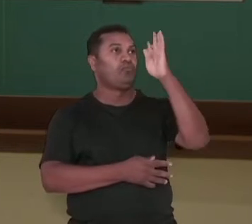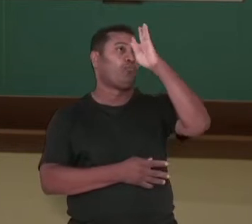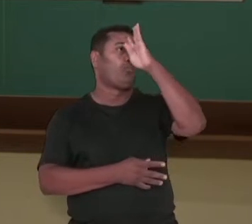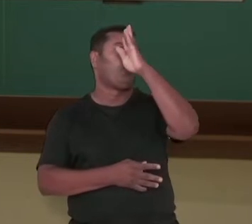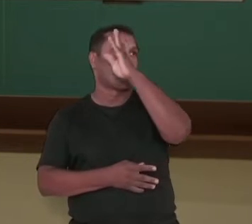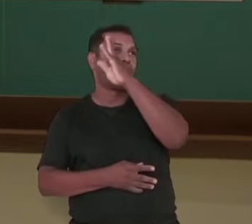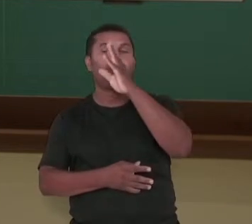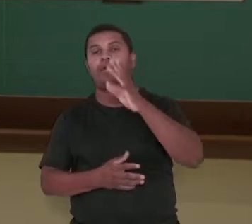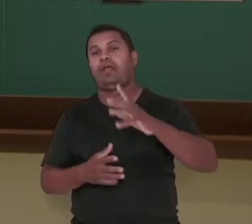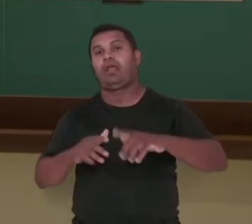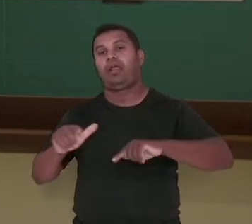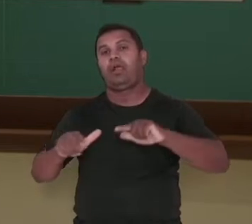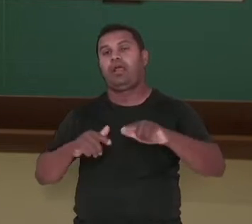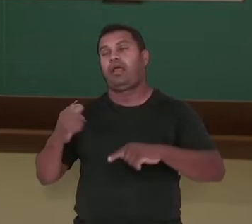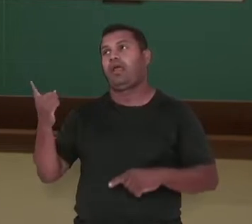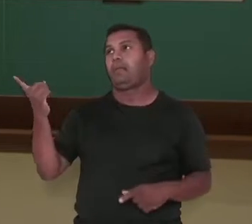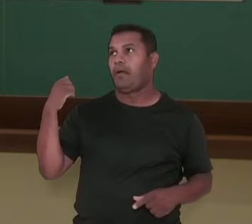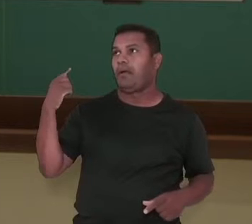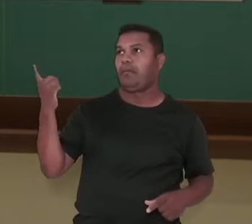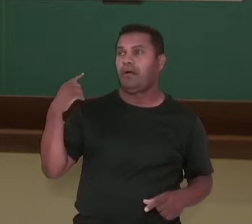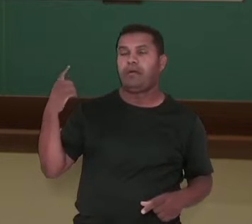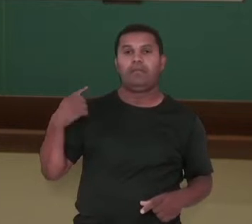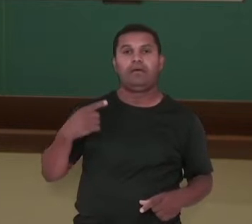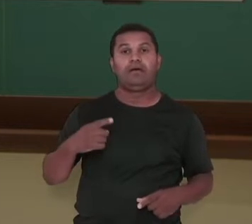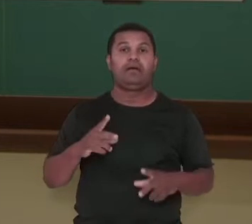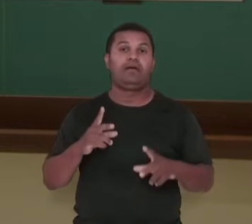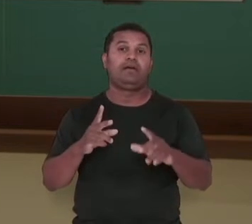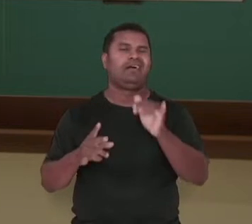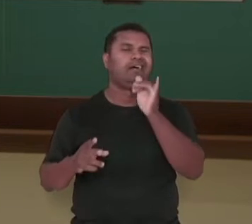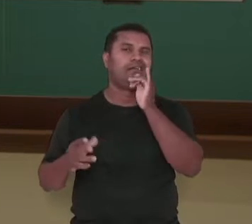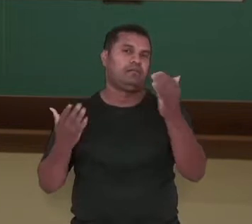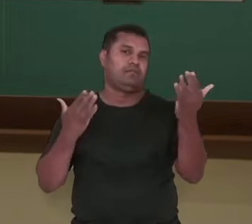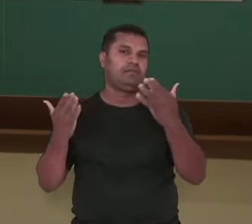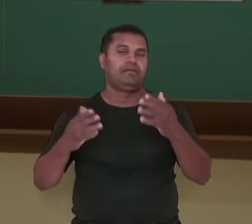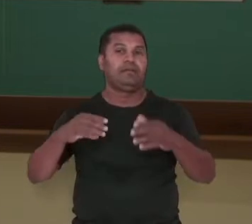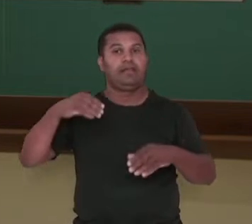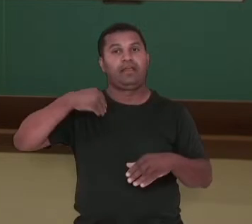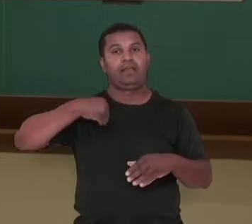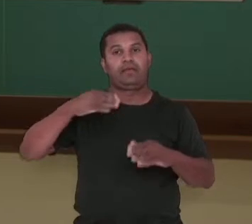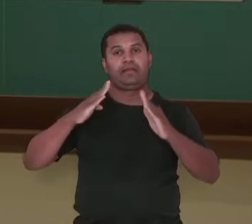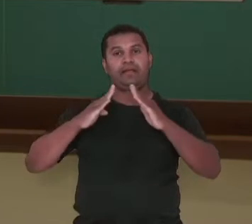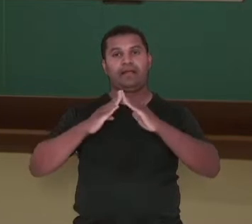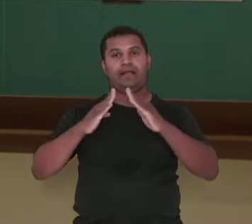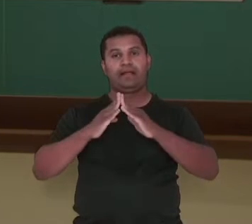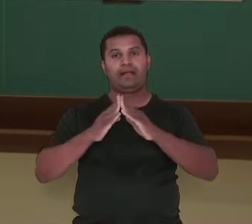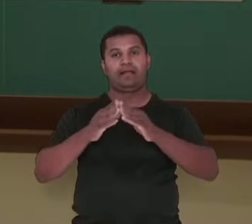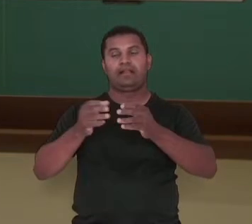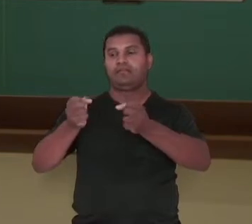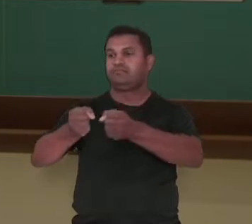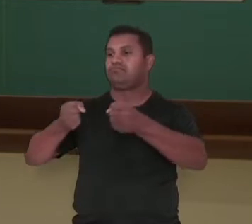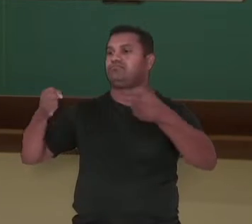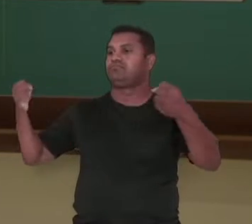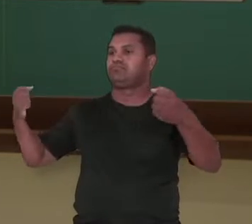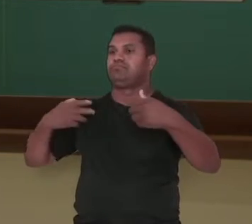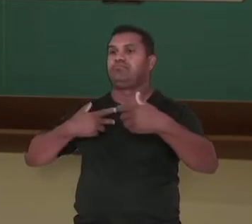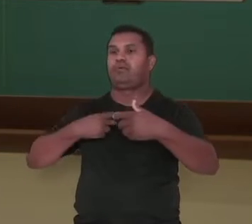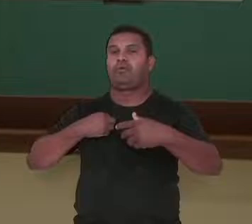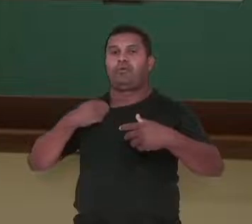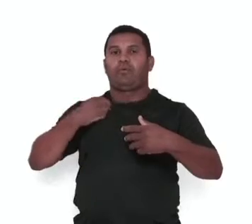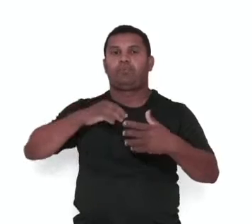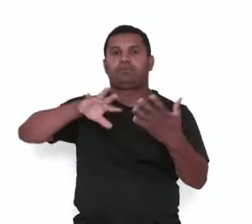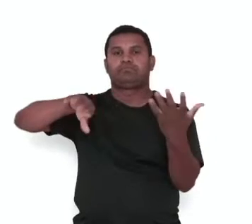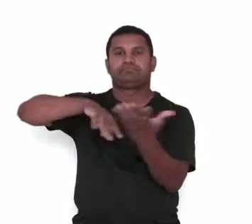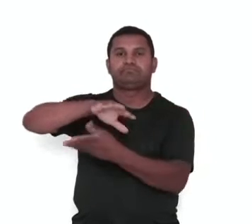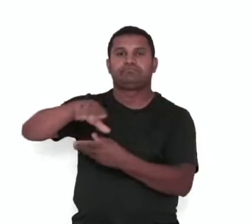ele, ele vai ficar ainda mais bagunçado. Então, eu vou ser proativo e arrumar. Proatividade significa ter uma visão